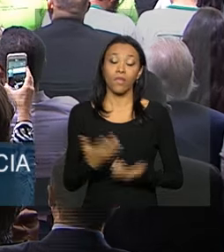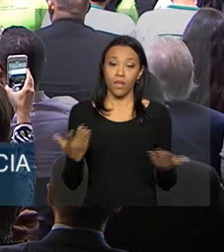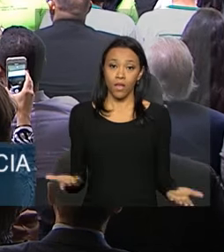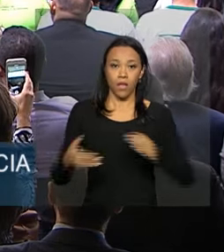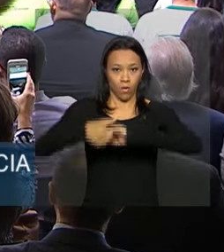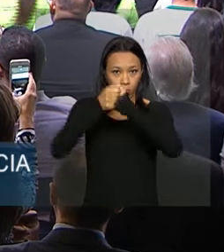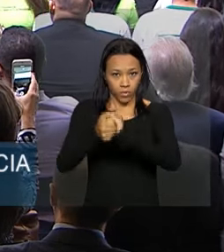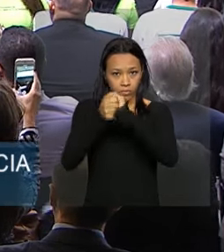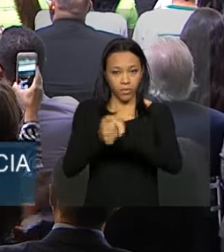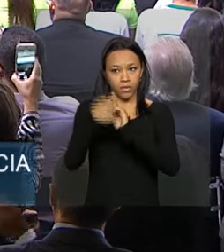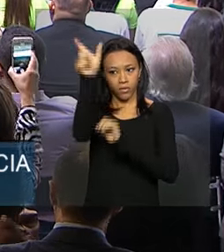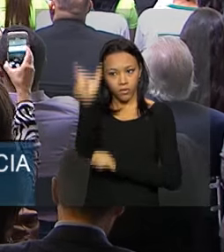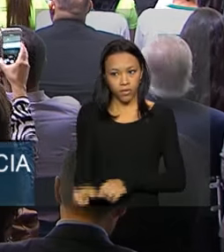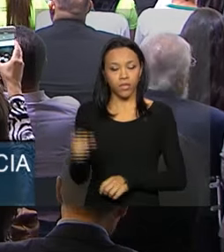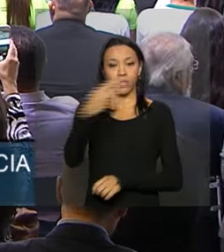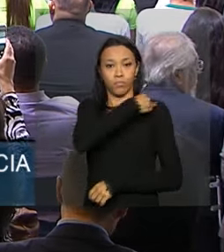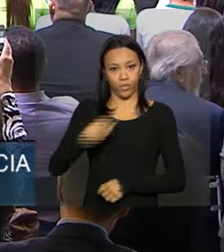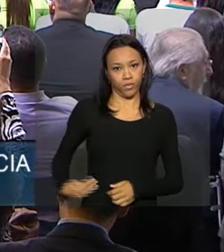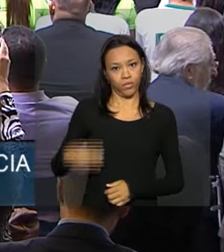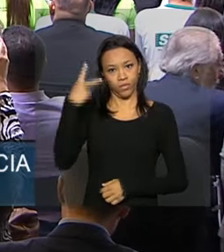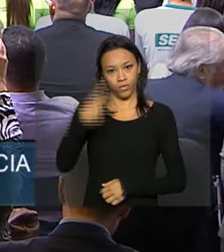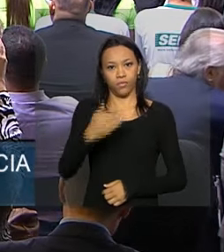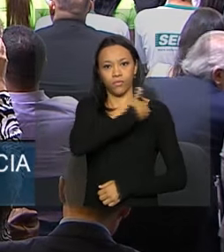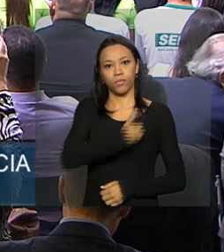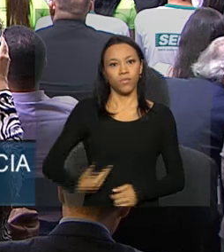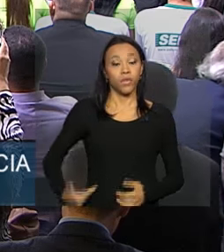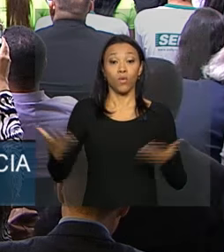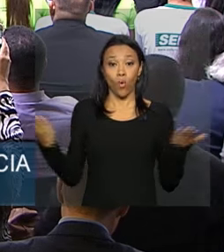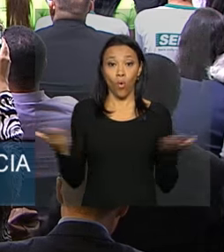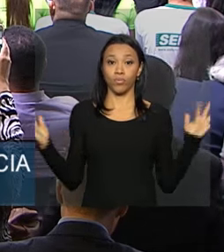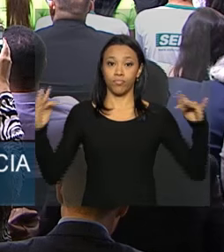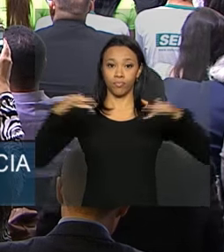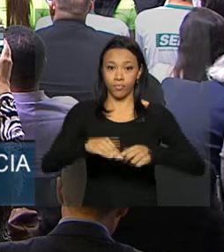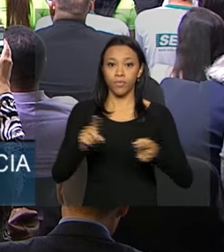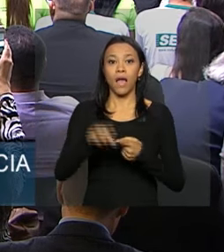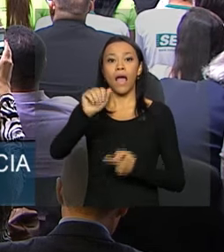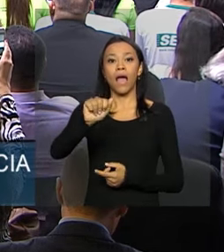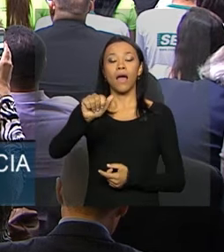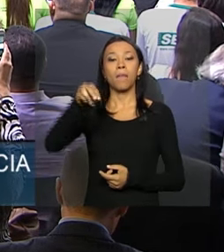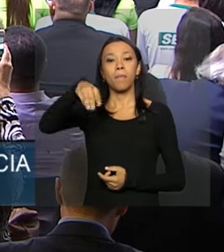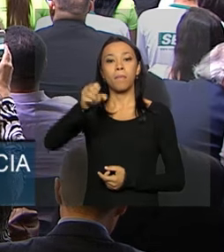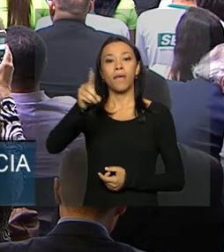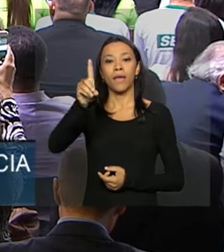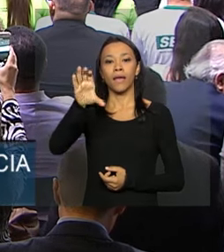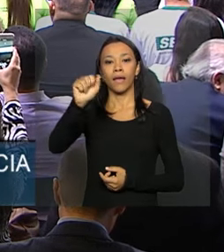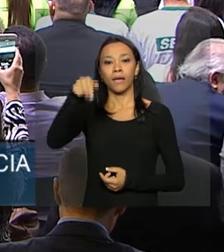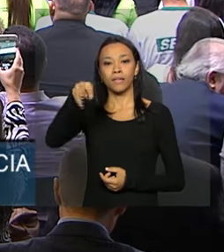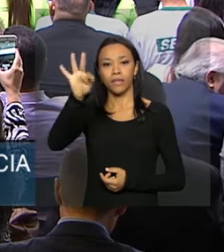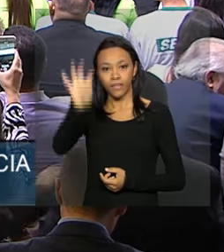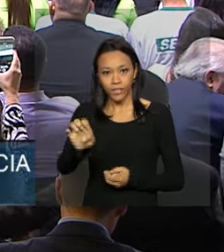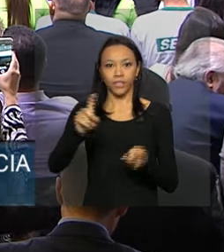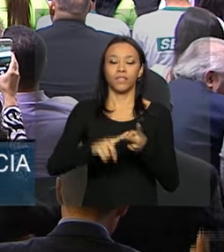Cumprimento aqui os ministros de Estado presentes nessa cerimônia, Luiz Mercadante da Educação,